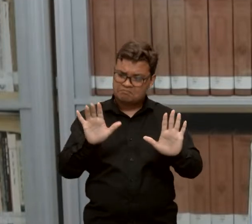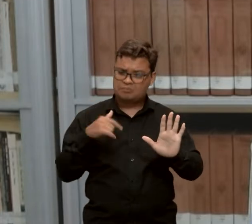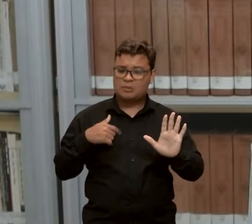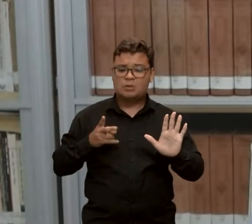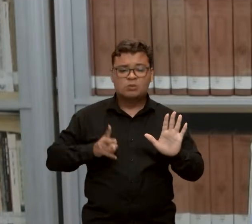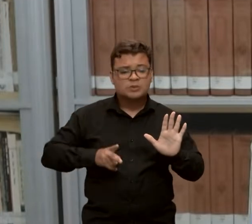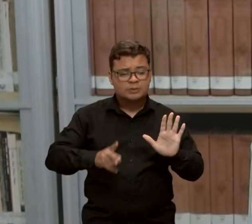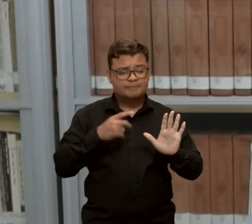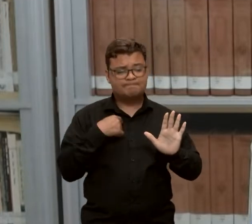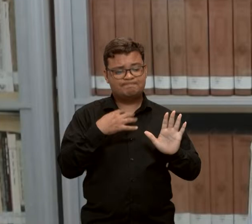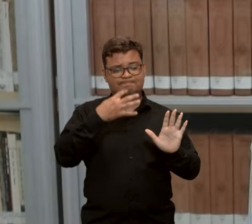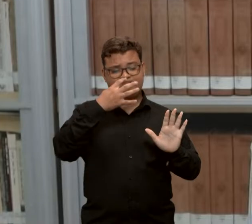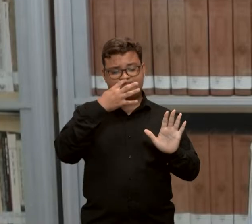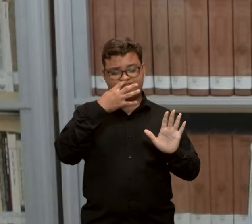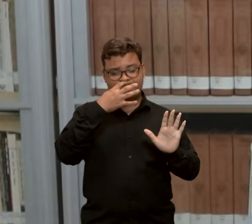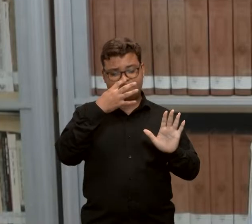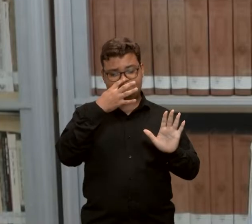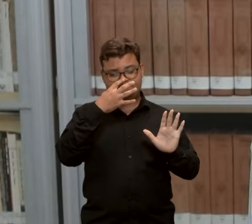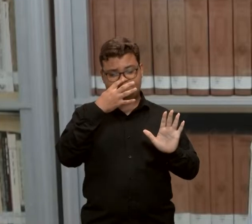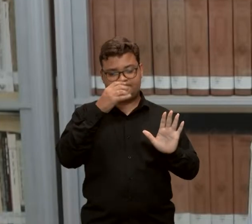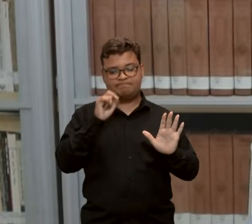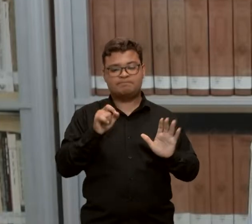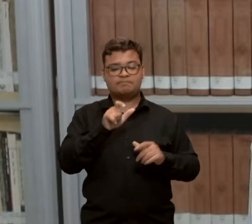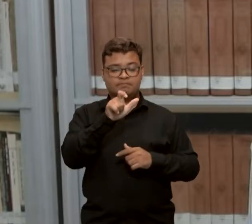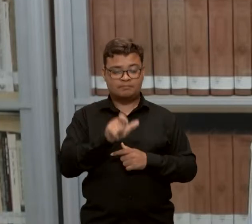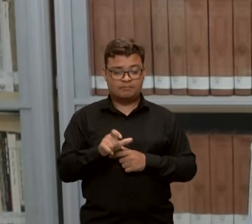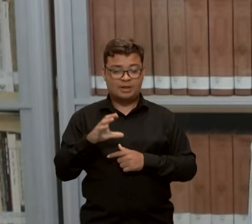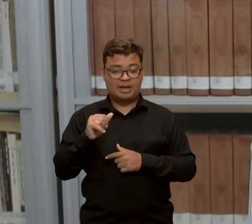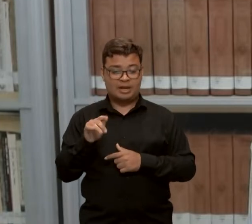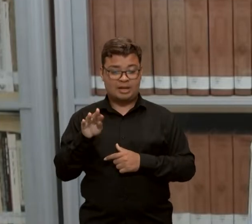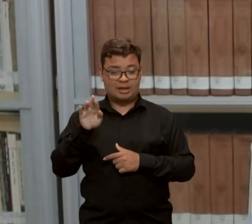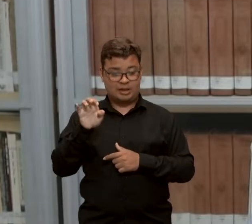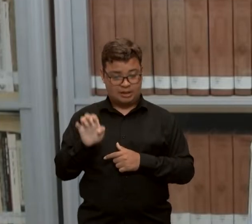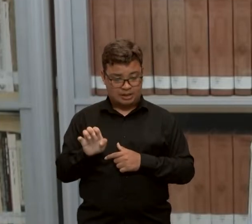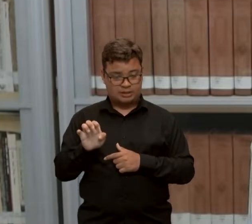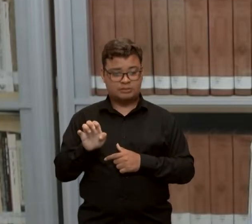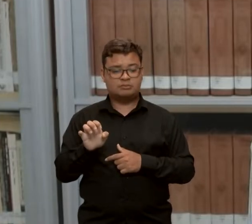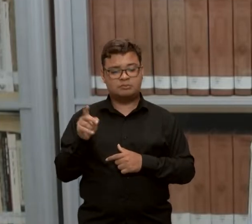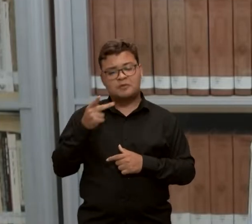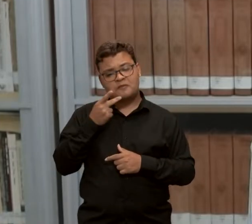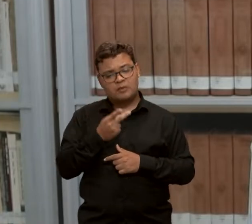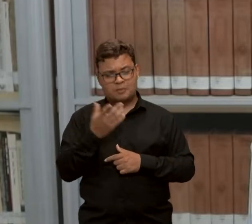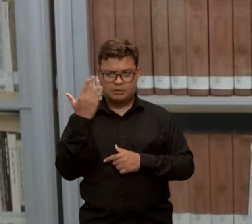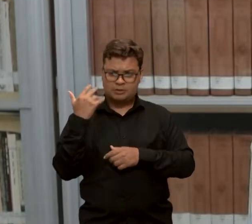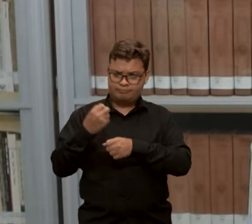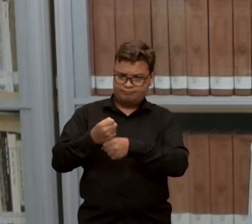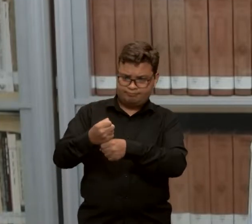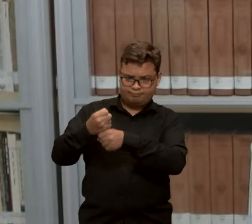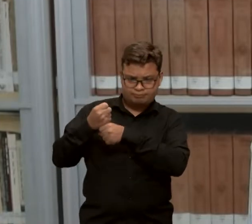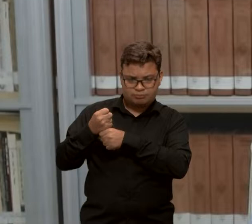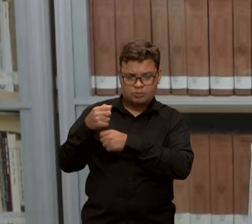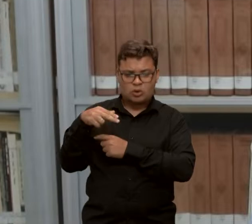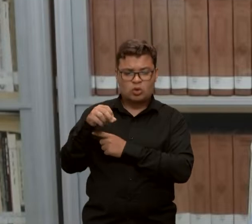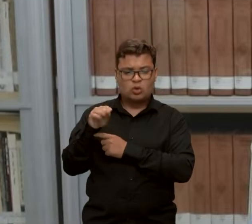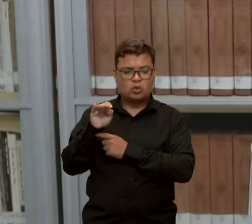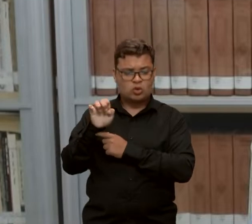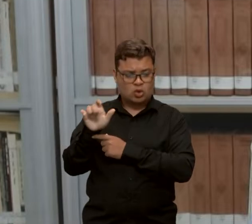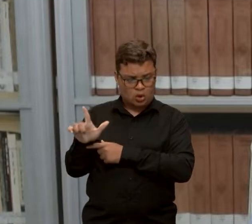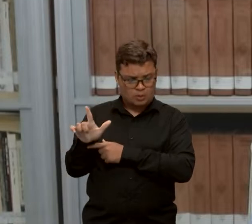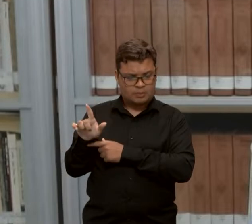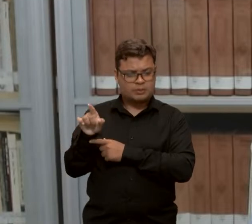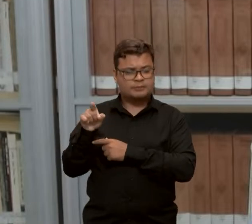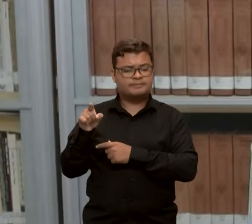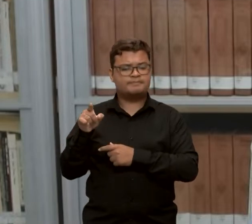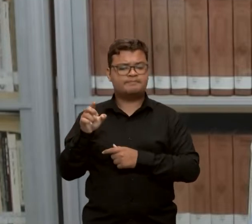admirei muito a resposta que o Sartre deu quando recebeu o Prêmio Nobel, né? Prêmio Nobel. Ele recebeu o